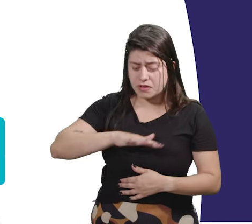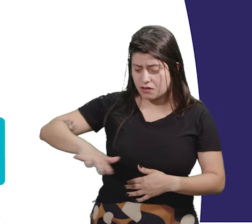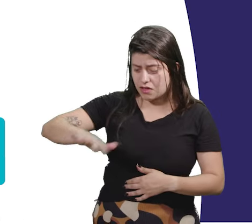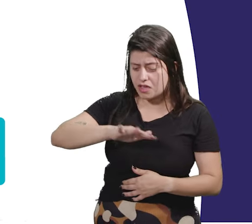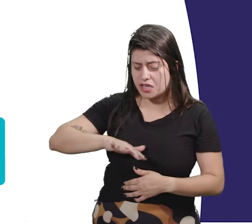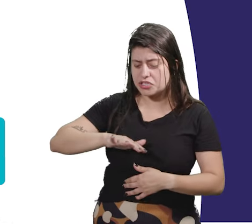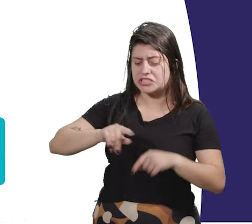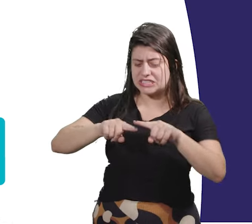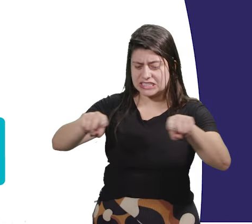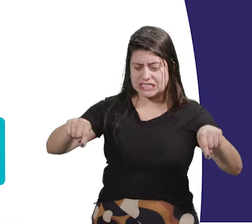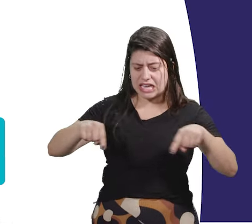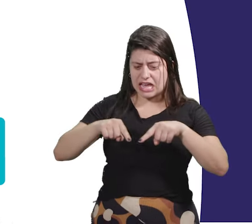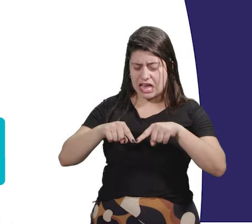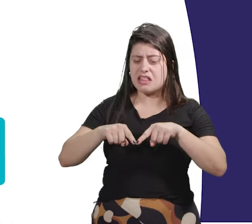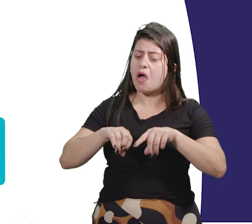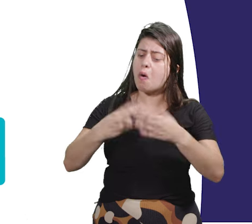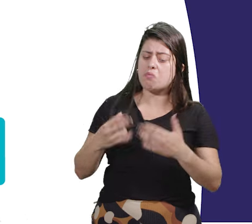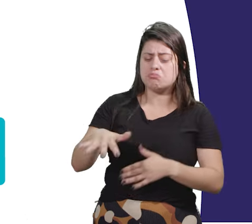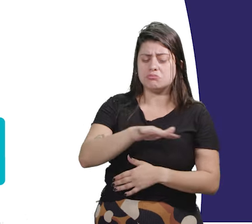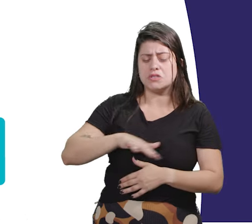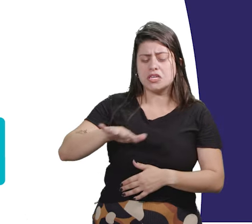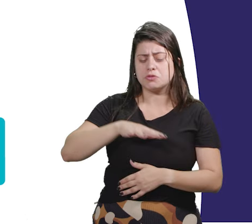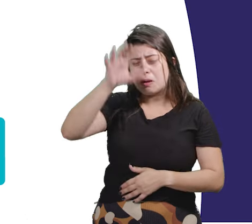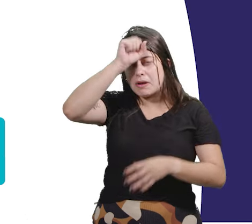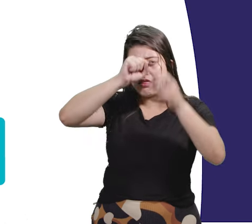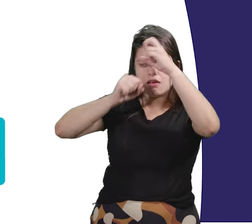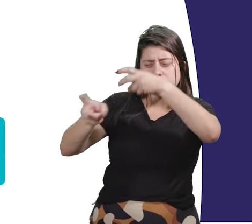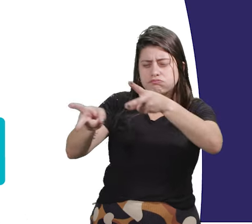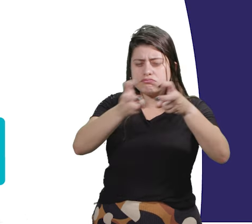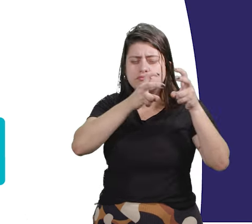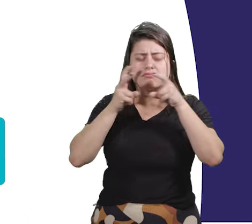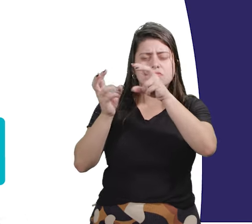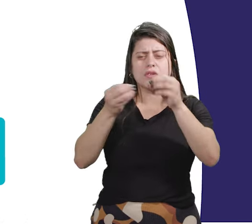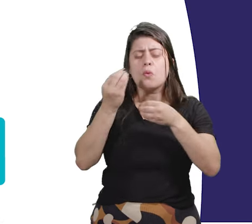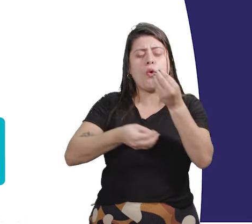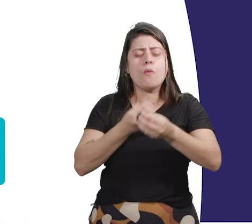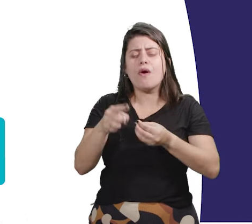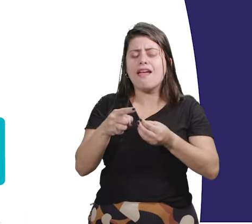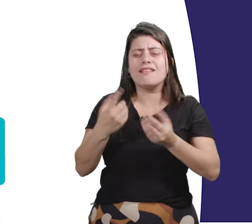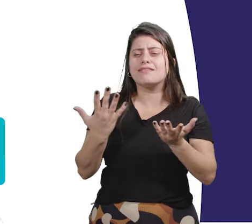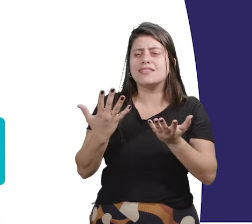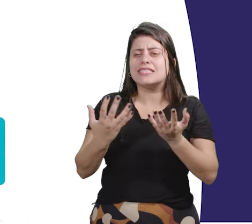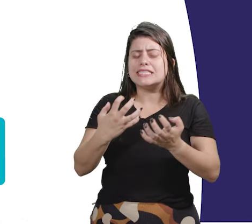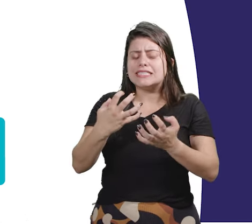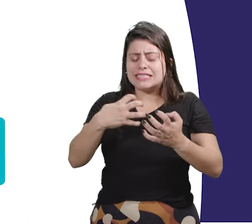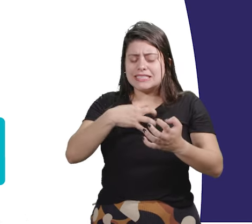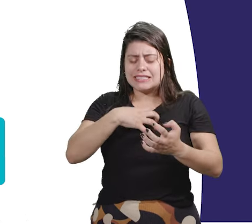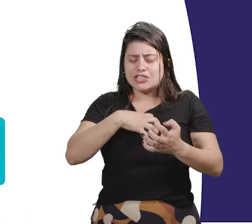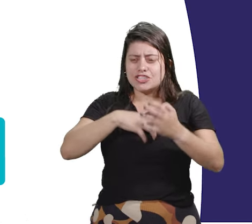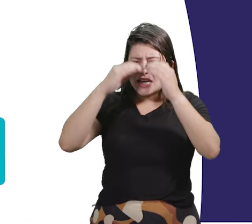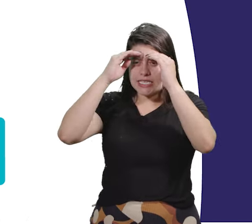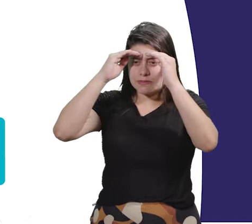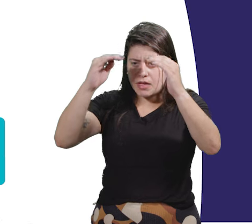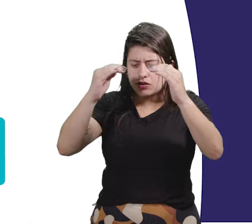aula ou o ambiente de aprendizado, como é que ele pode ser projetado para promover o respeito às crianças? Na escola também é o